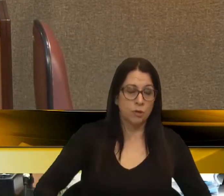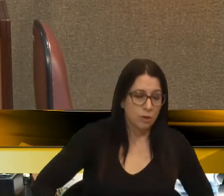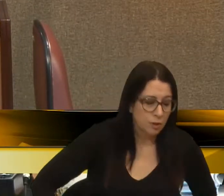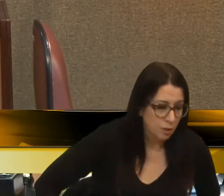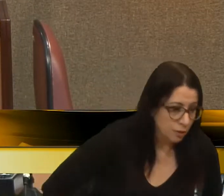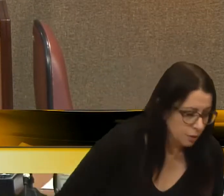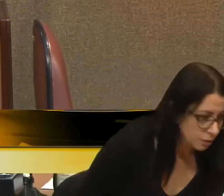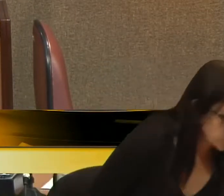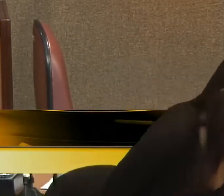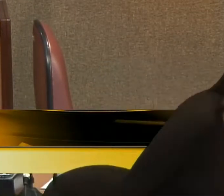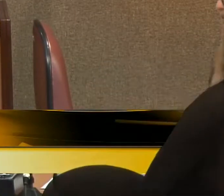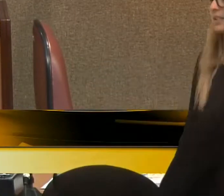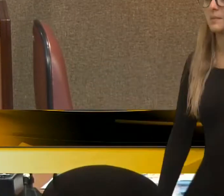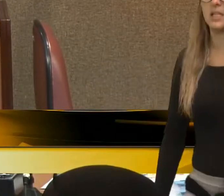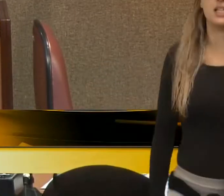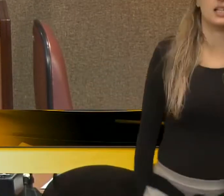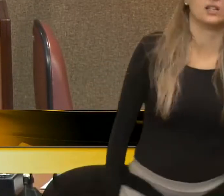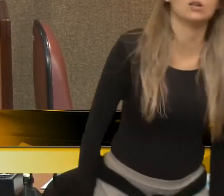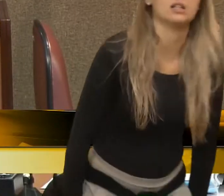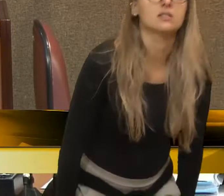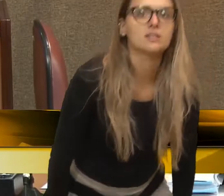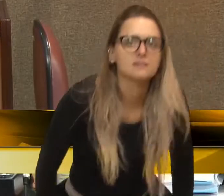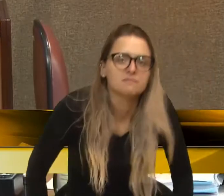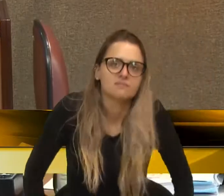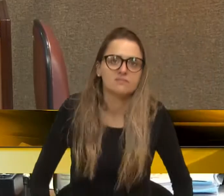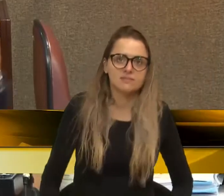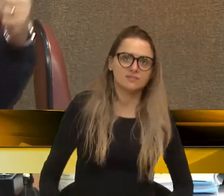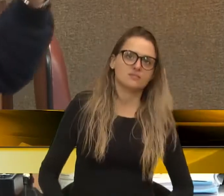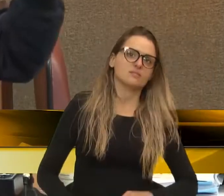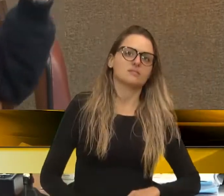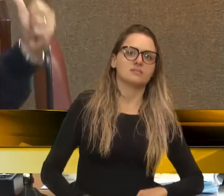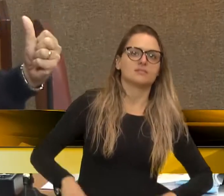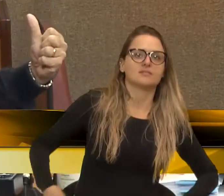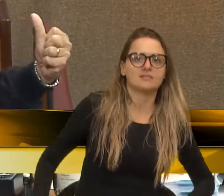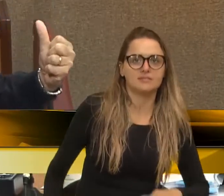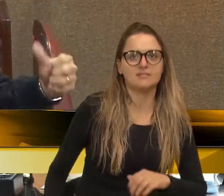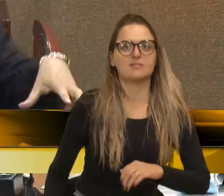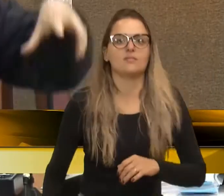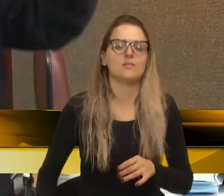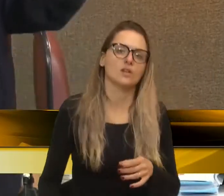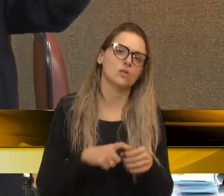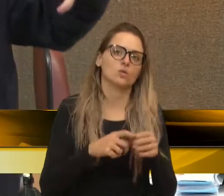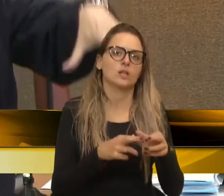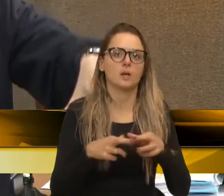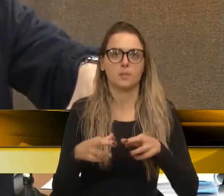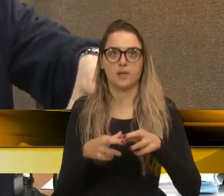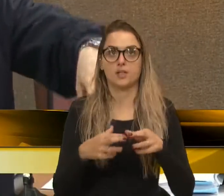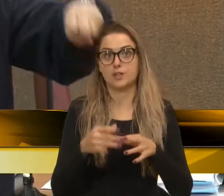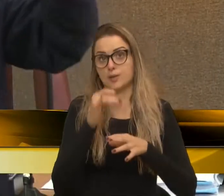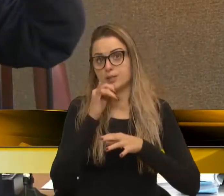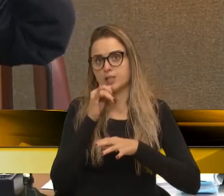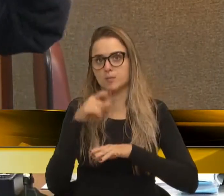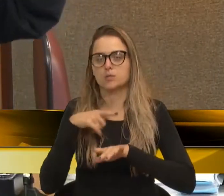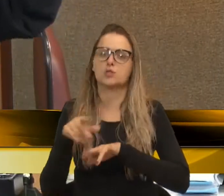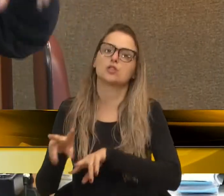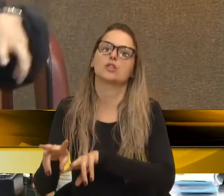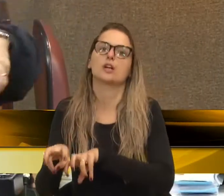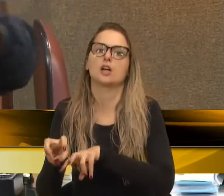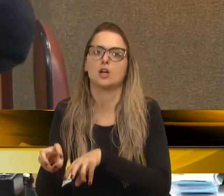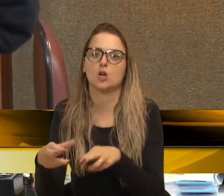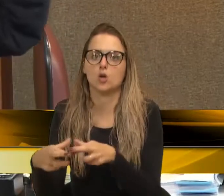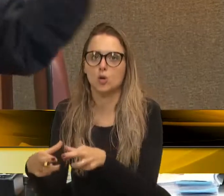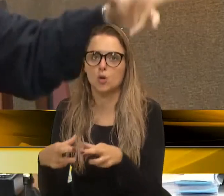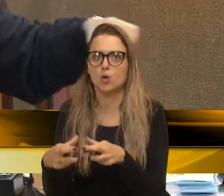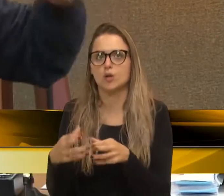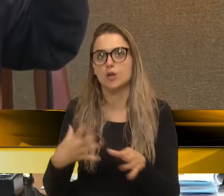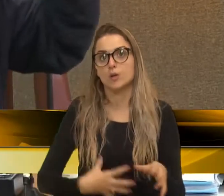delas, nós temos muitas propriedades, né, que desejam retornar para a zona rural. Por exemplo, tinha lá uma colônia, né, os filhos